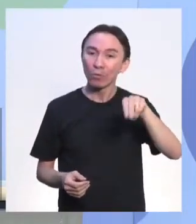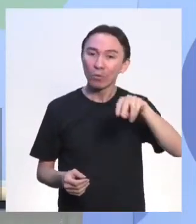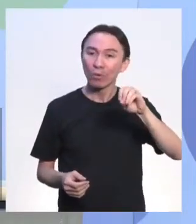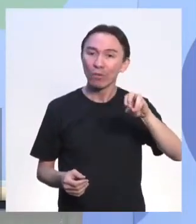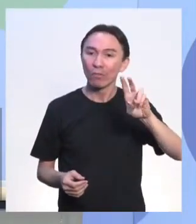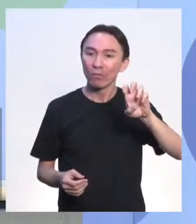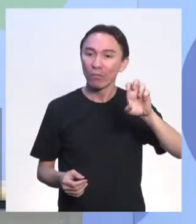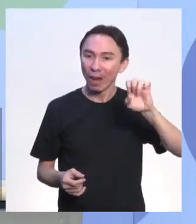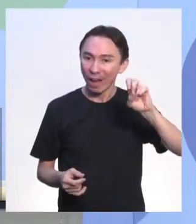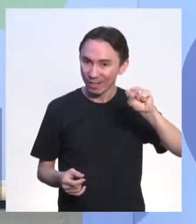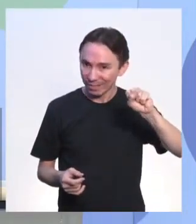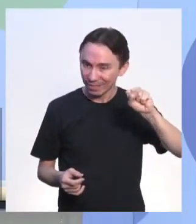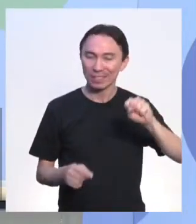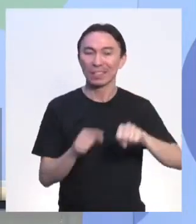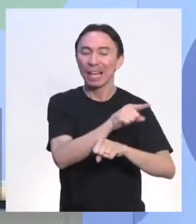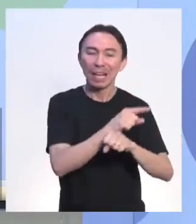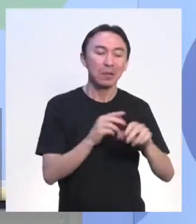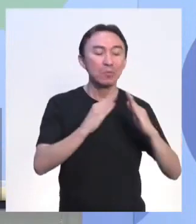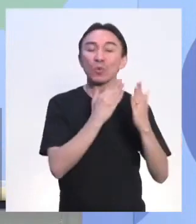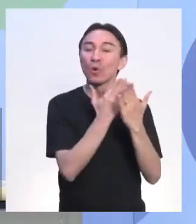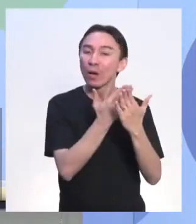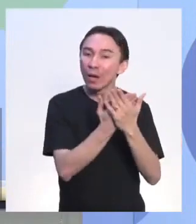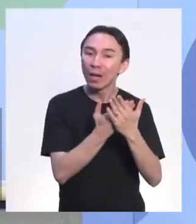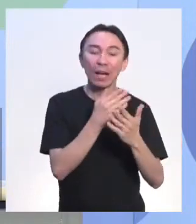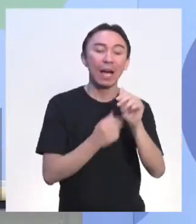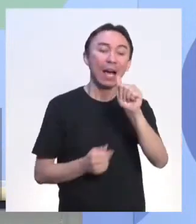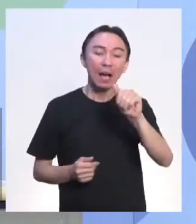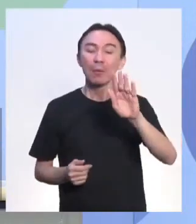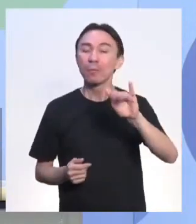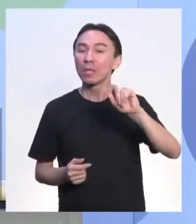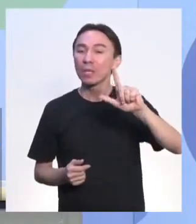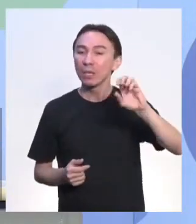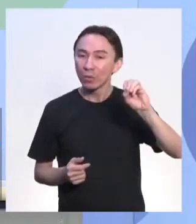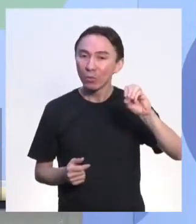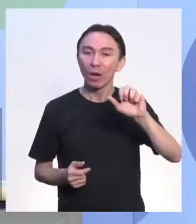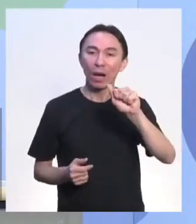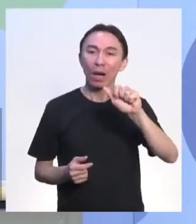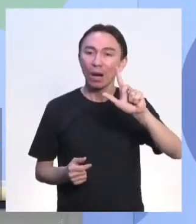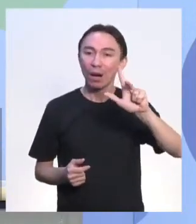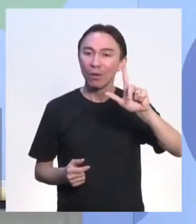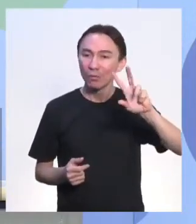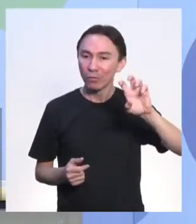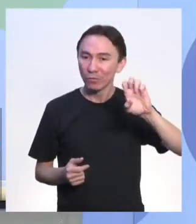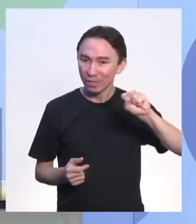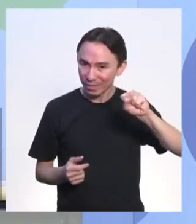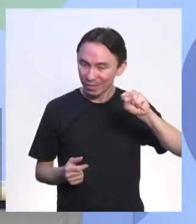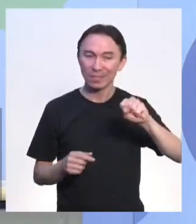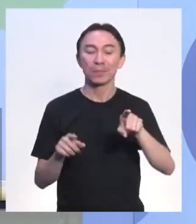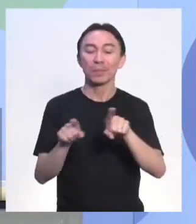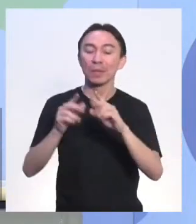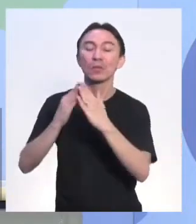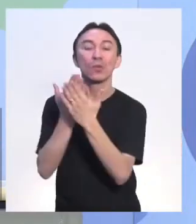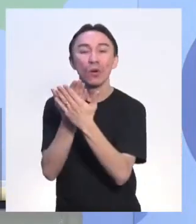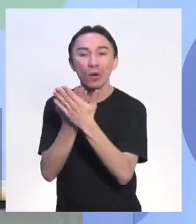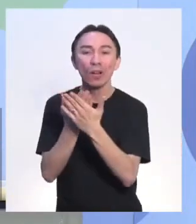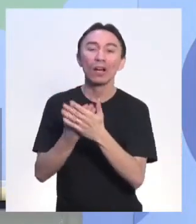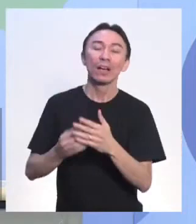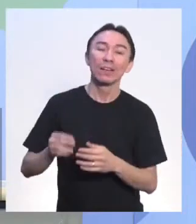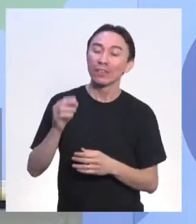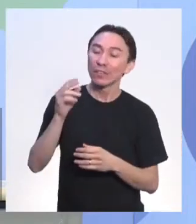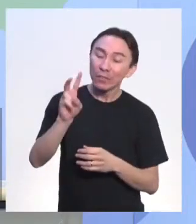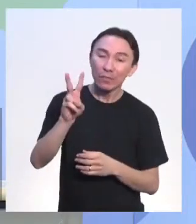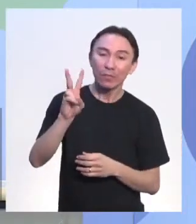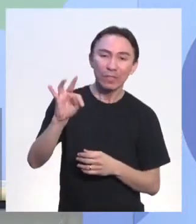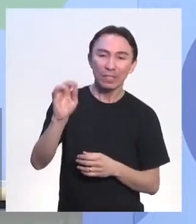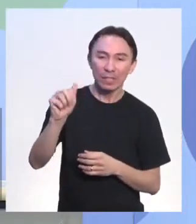Guerra Junqueiro, Escola Abílio Alves Marques, Escola Professor Otacílio Santana, Escola